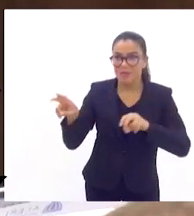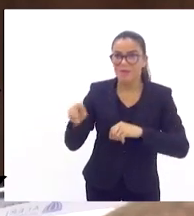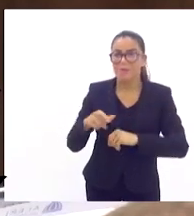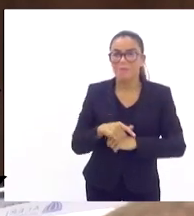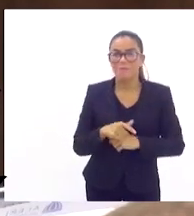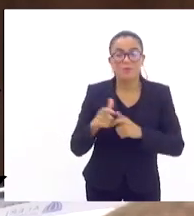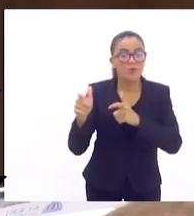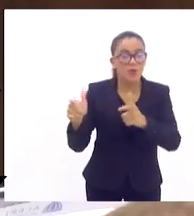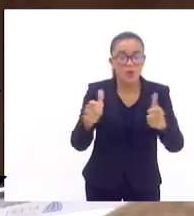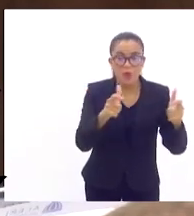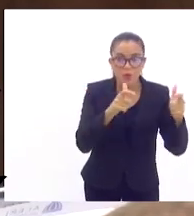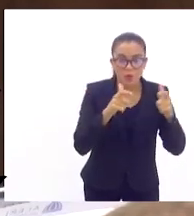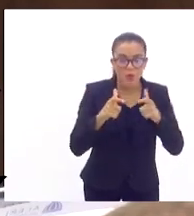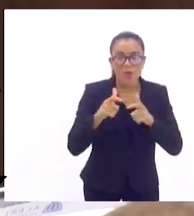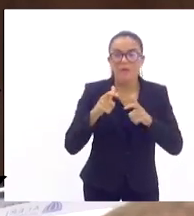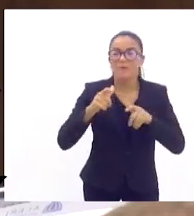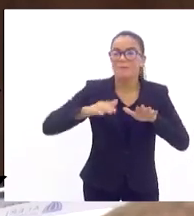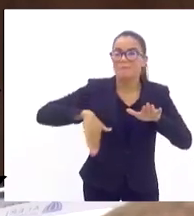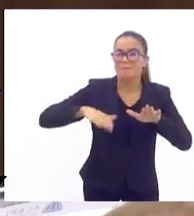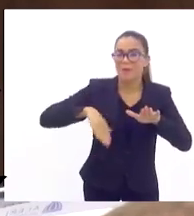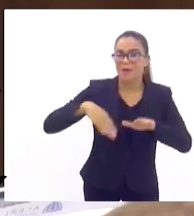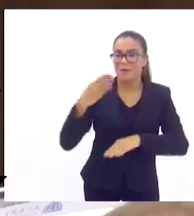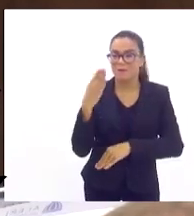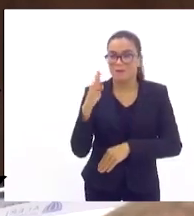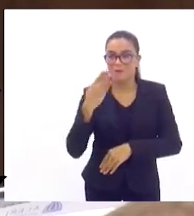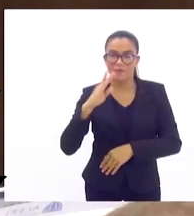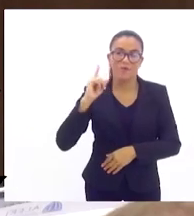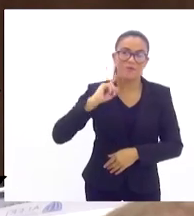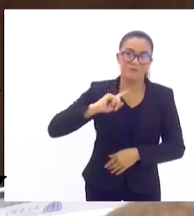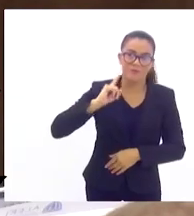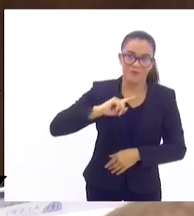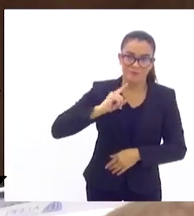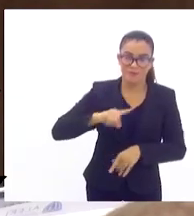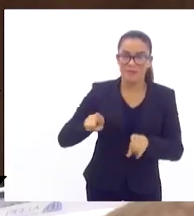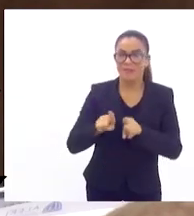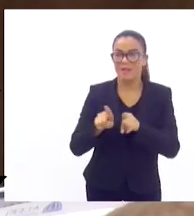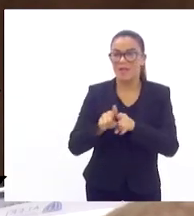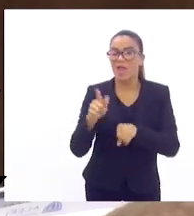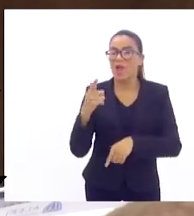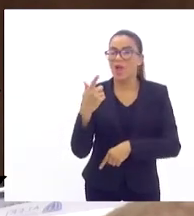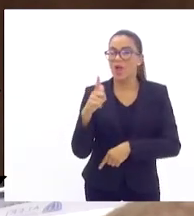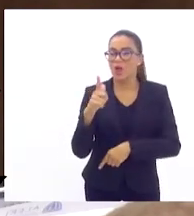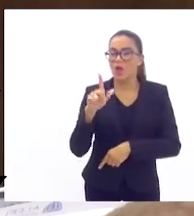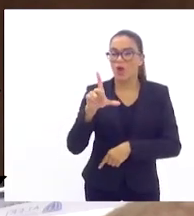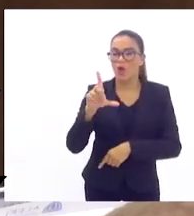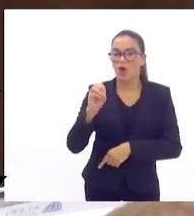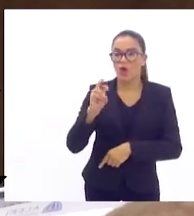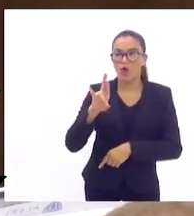certos momentos na Praia de Botafogo, na Praia do Flamengo, na Enseada da Glória.